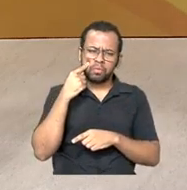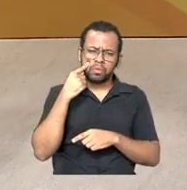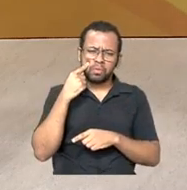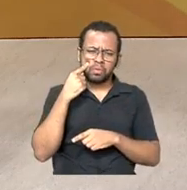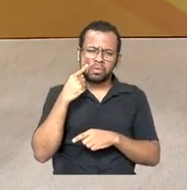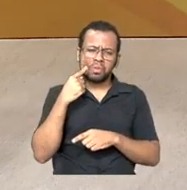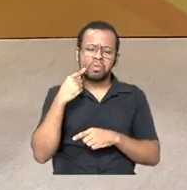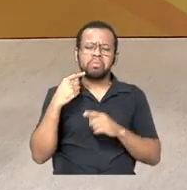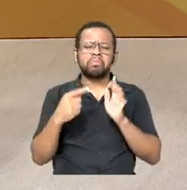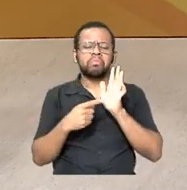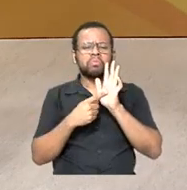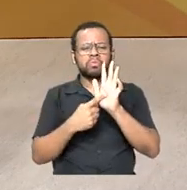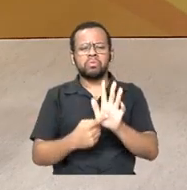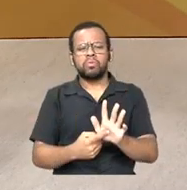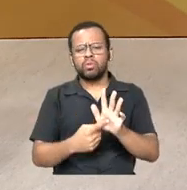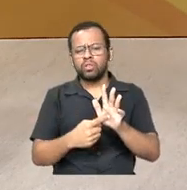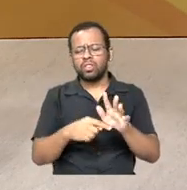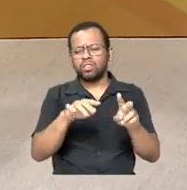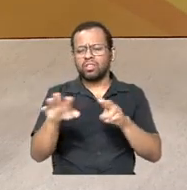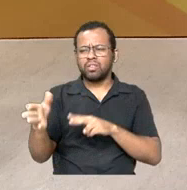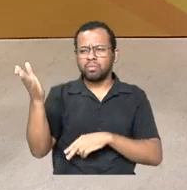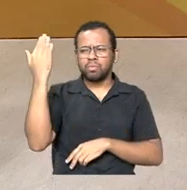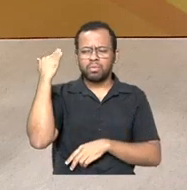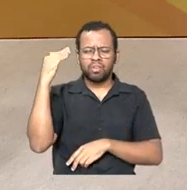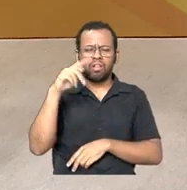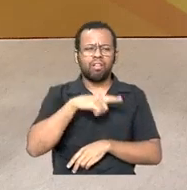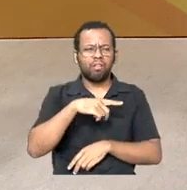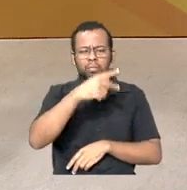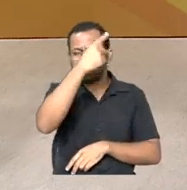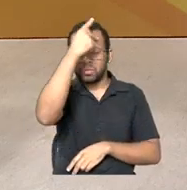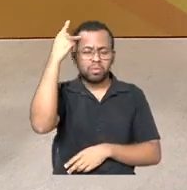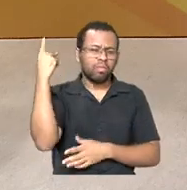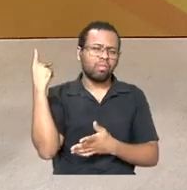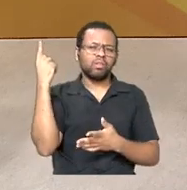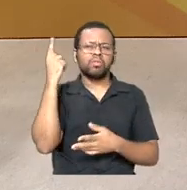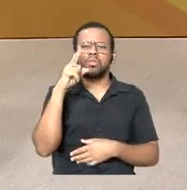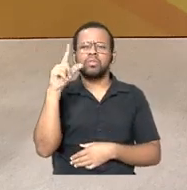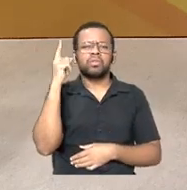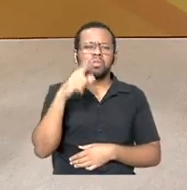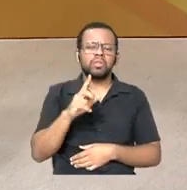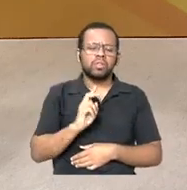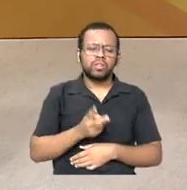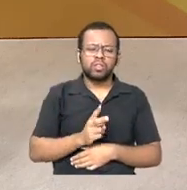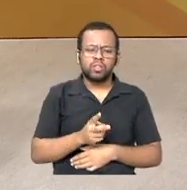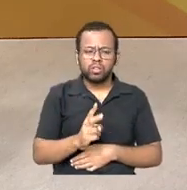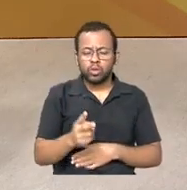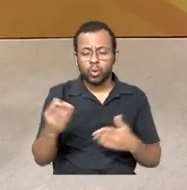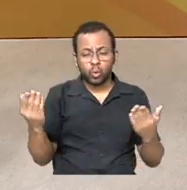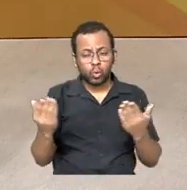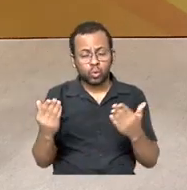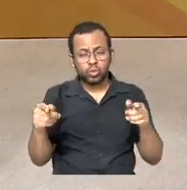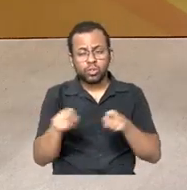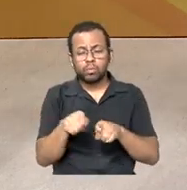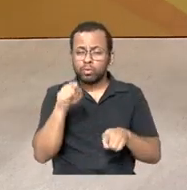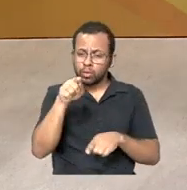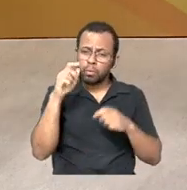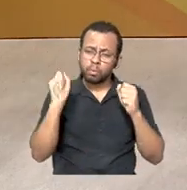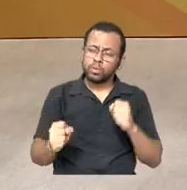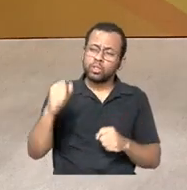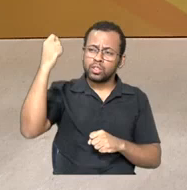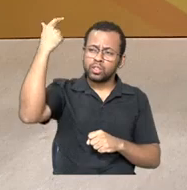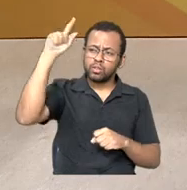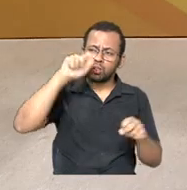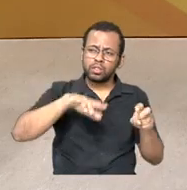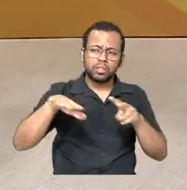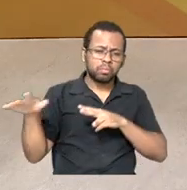prestação de contas o que aconteceu semana passada temos contemplados sendo contemplados hoje e você pode ser da